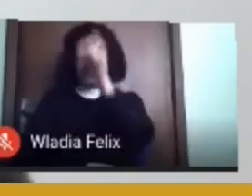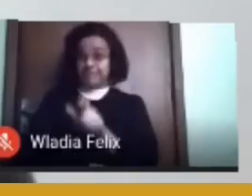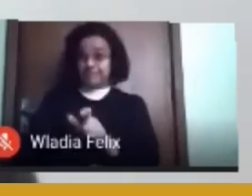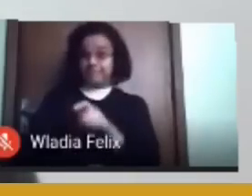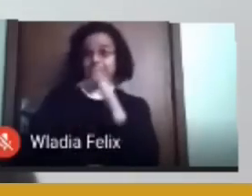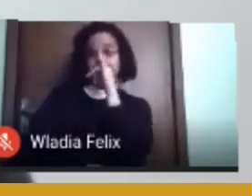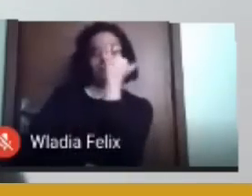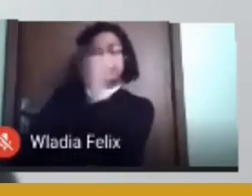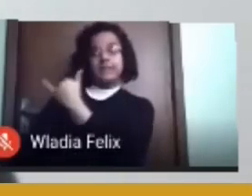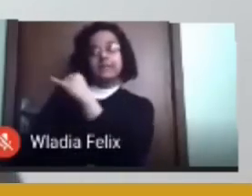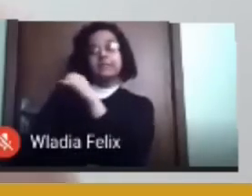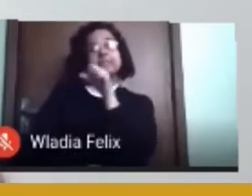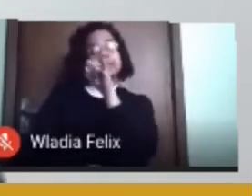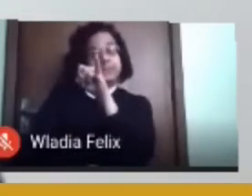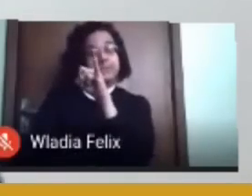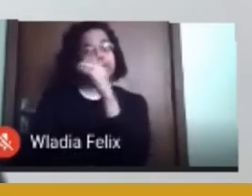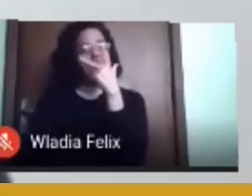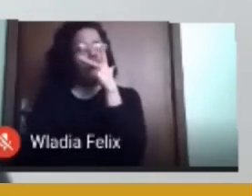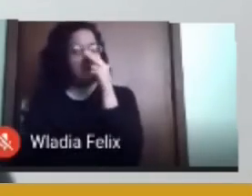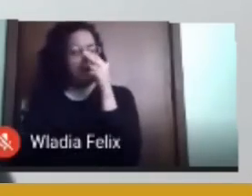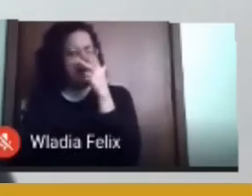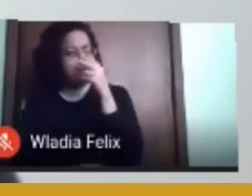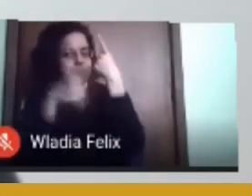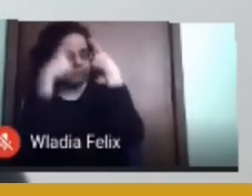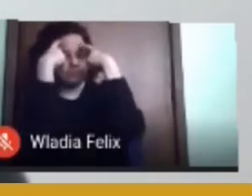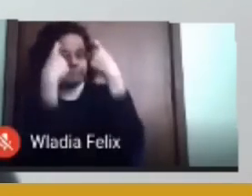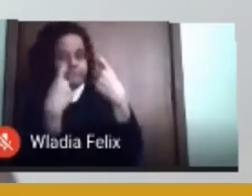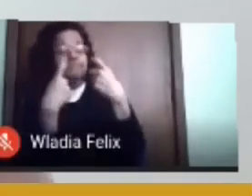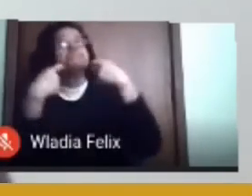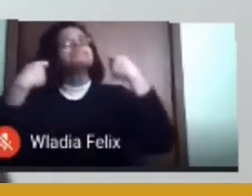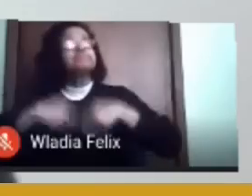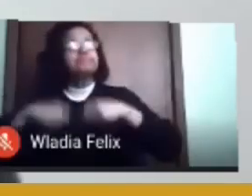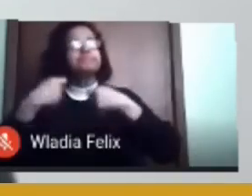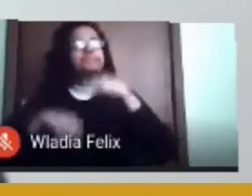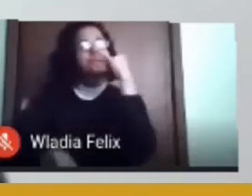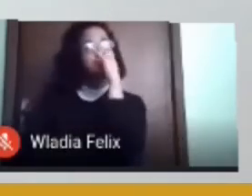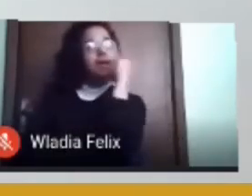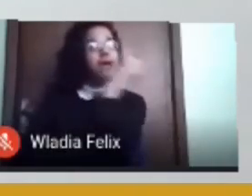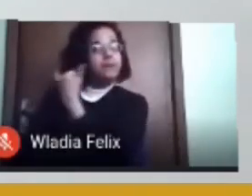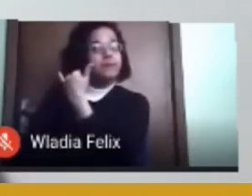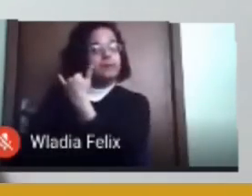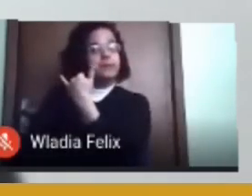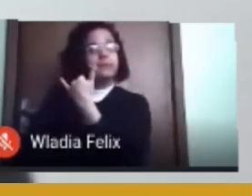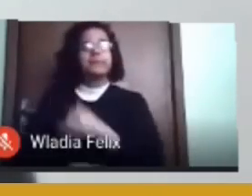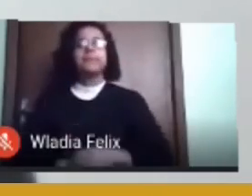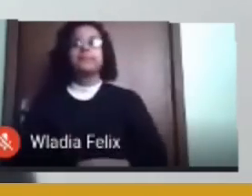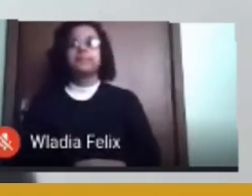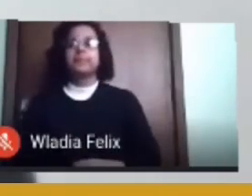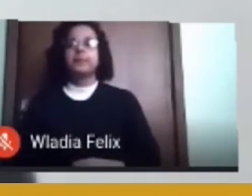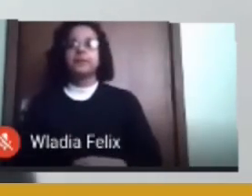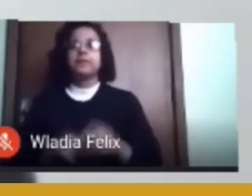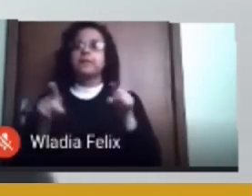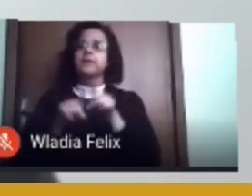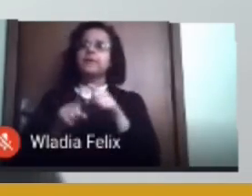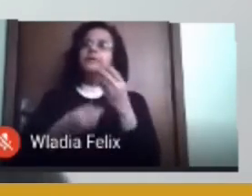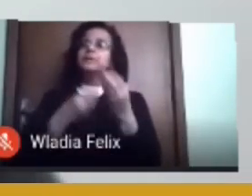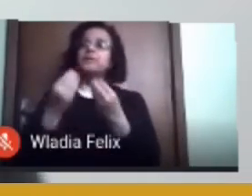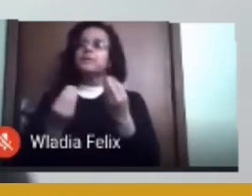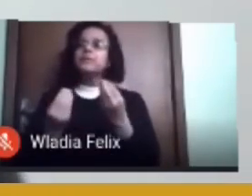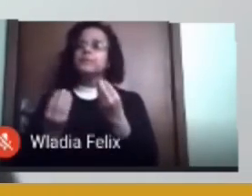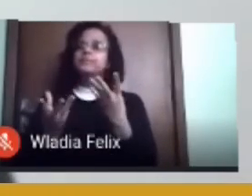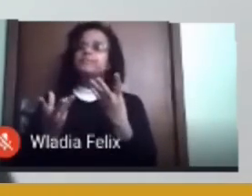temos que fazer. E a caminho de finalização, como agir quando uma criança ou um adolescente chega para mim e